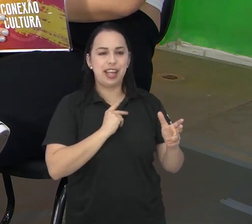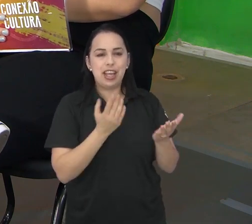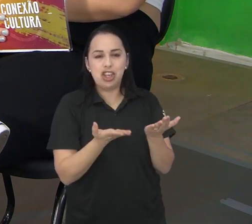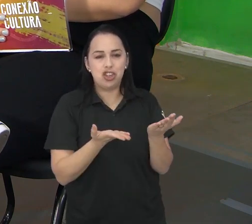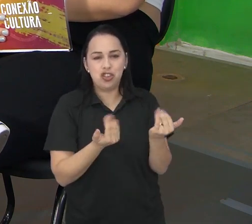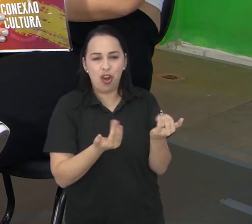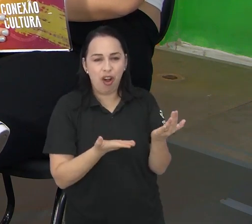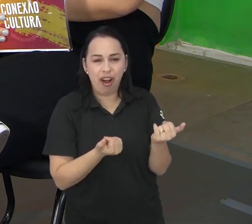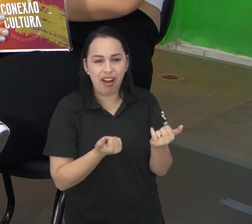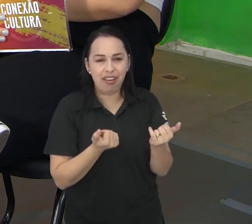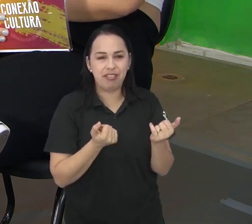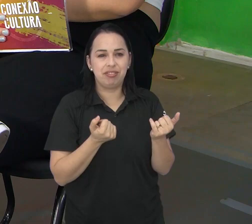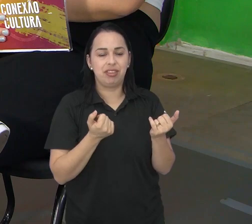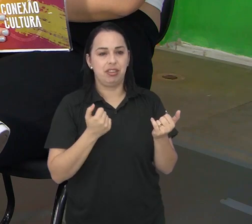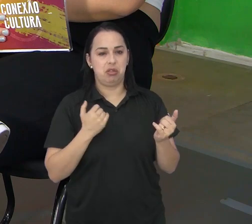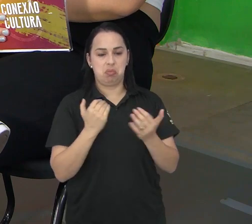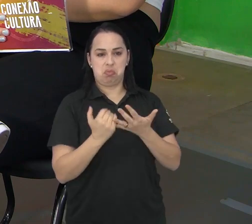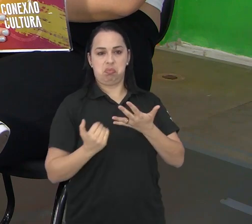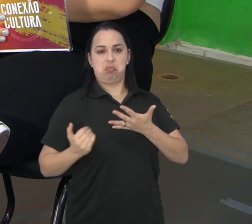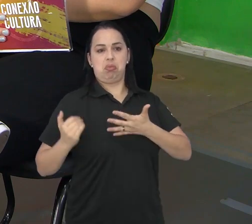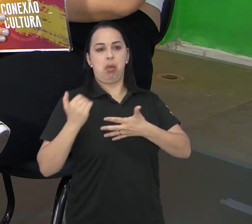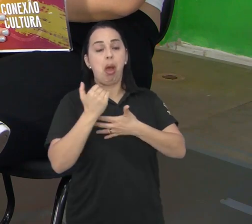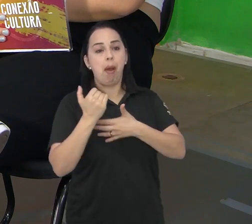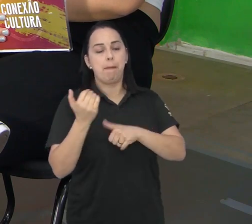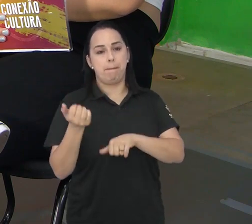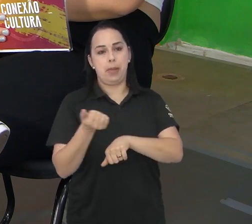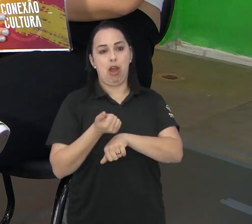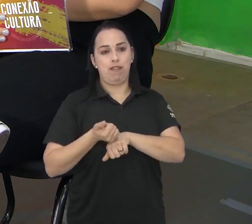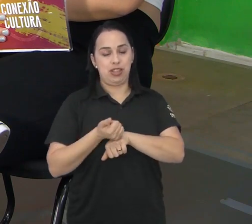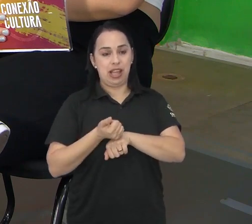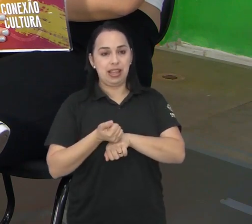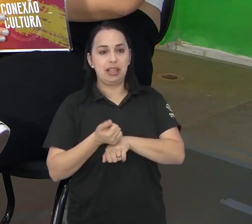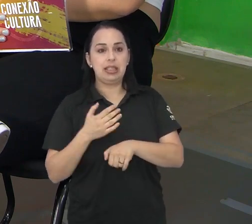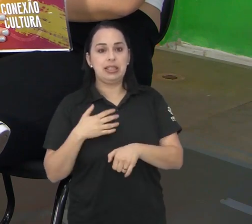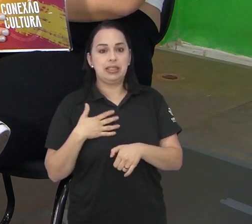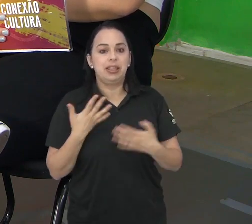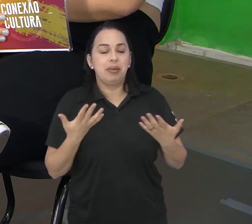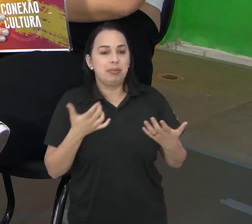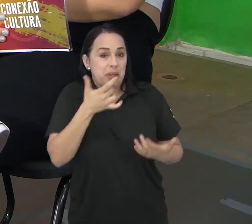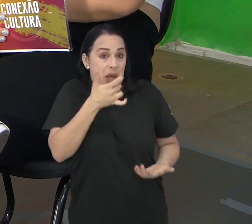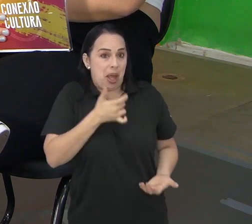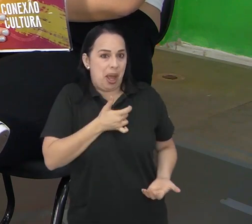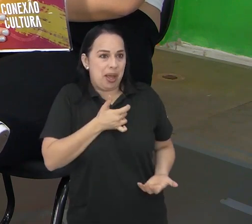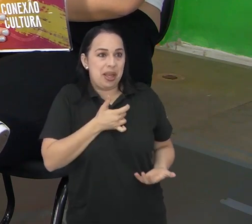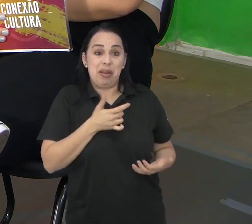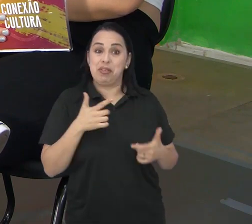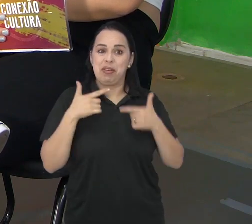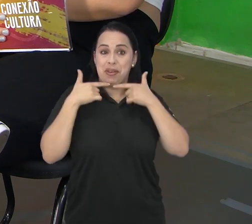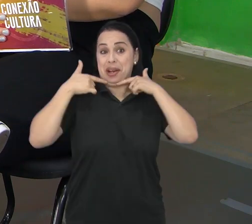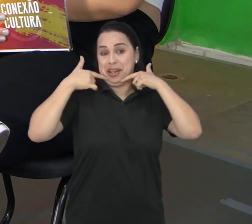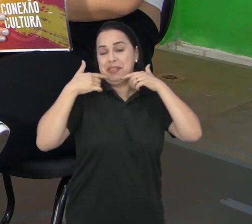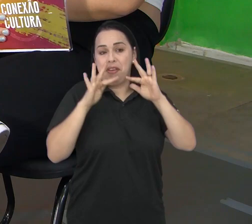os jovens, assim, tocando em um alto nível, assim, e tal. Então eu fiquei meio que contente com isso, porque a gente às vezes